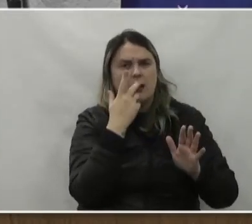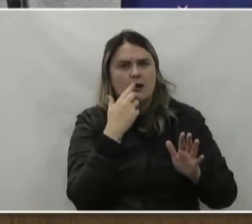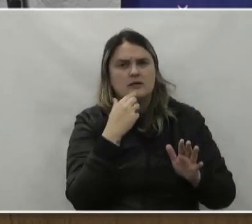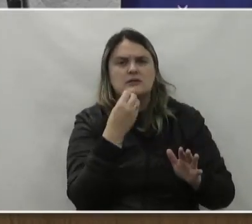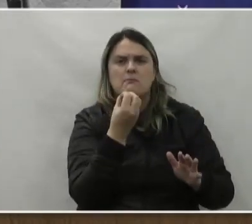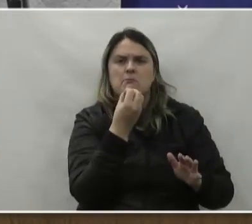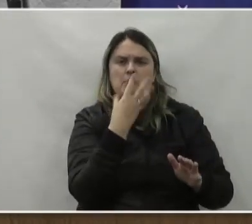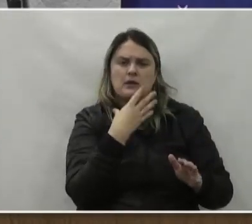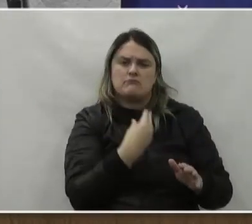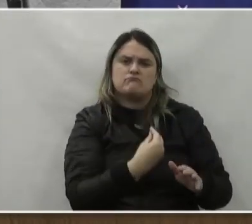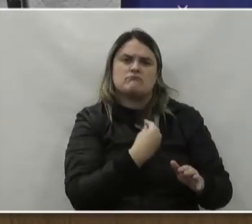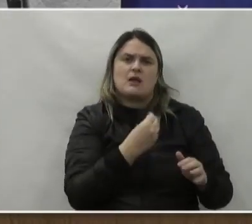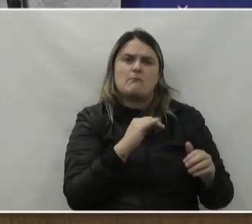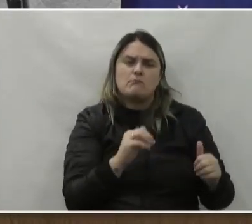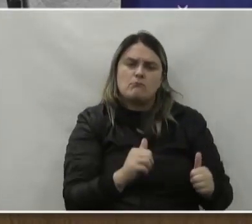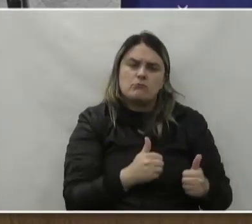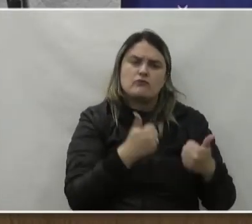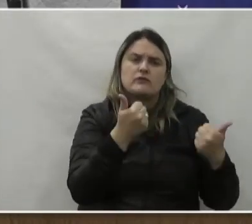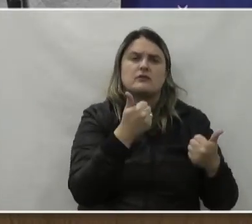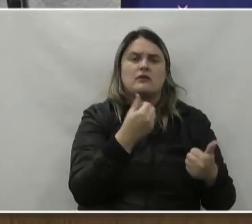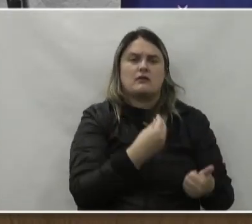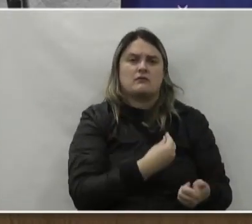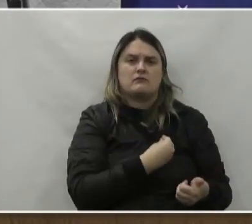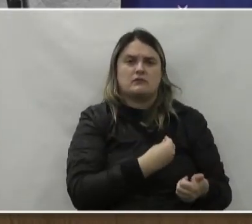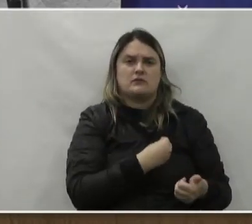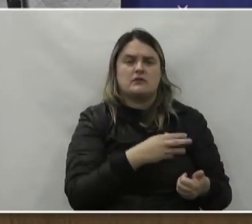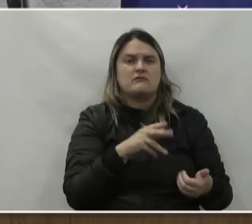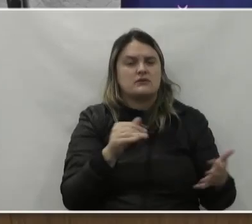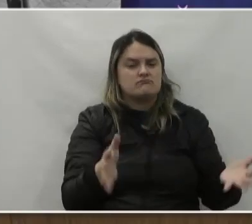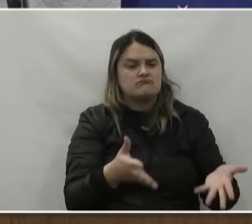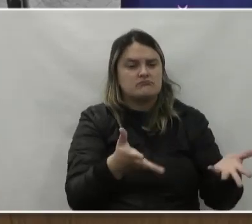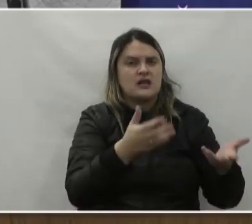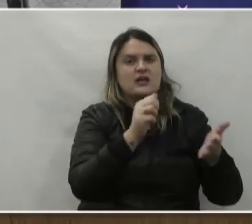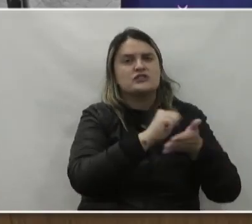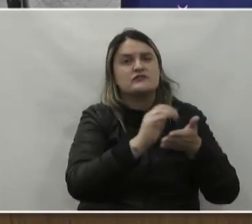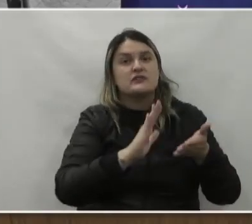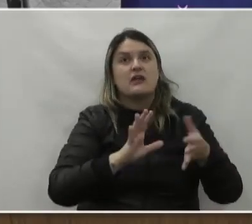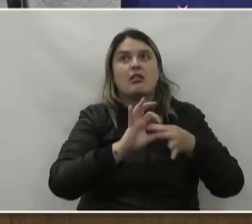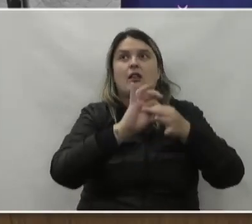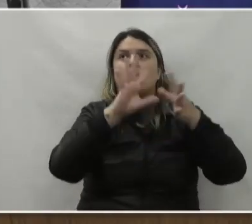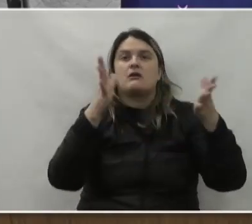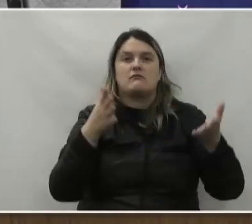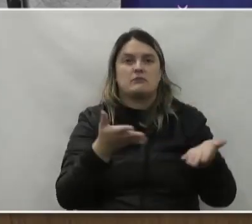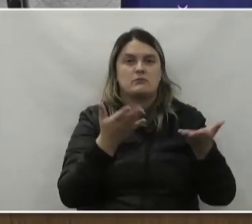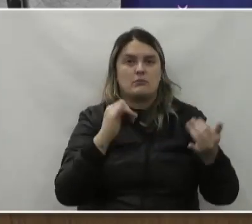o bem-estar à comunidade e incentivando atividades ao ar livre.